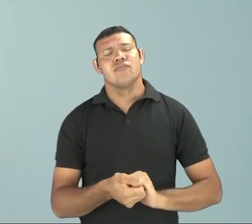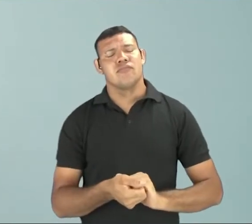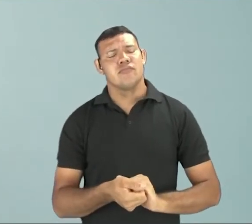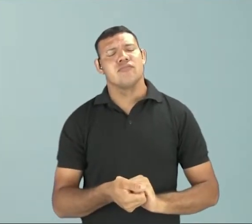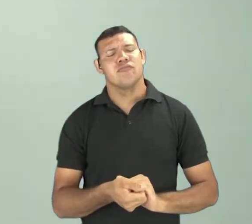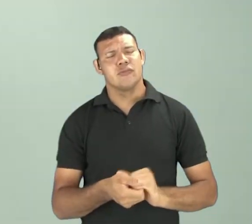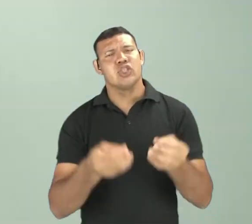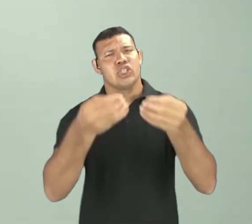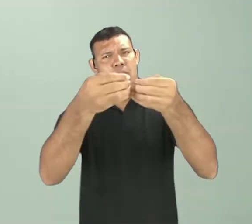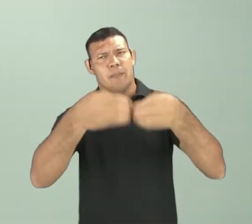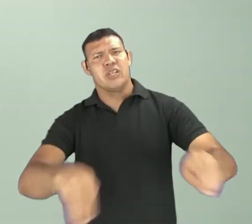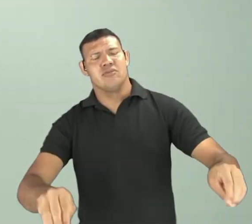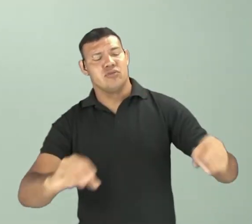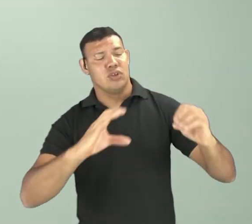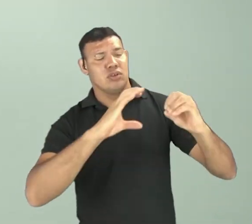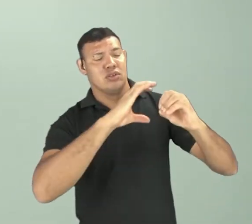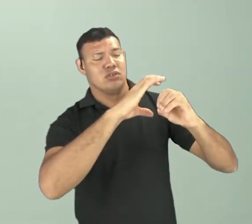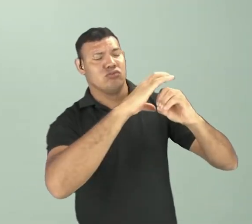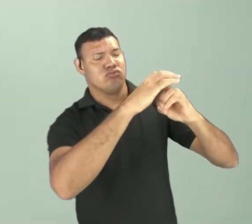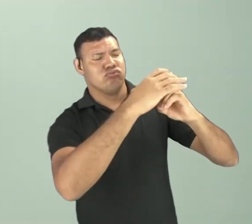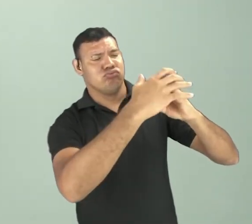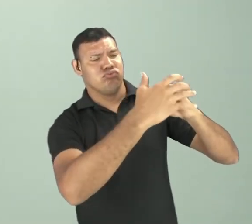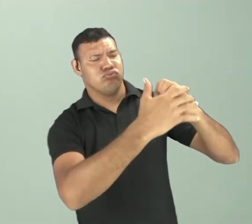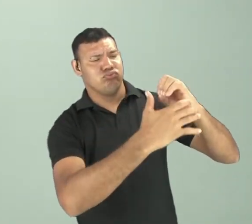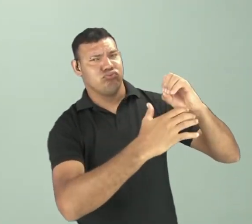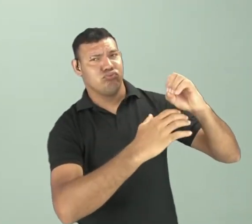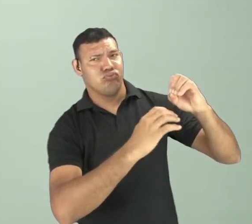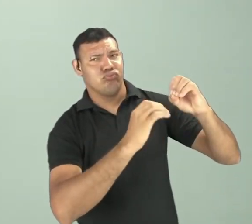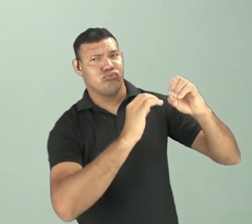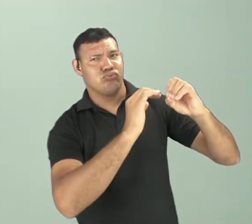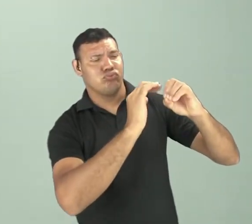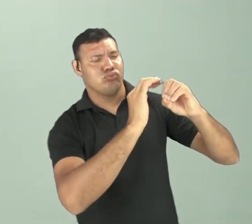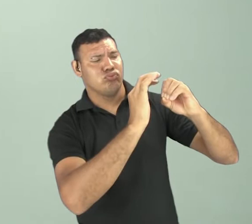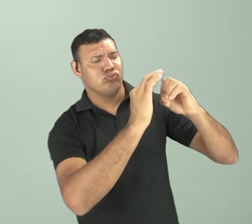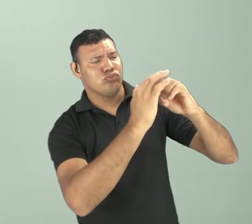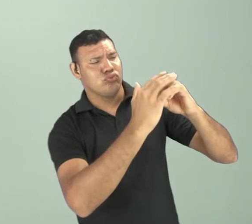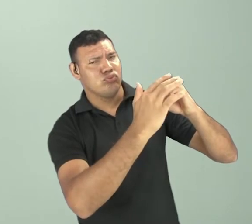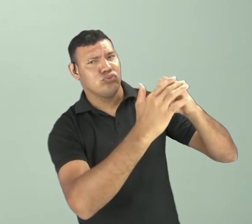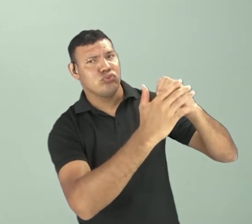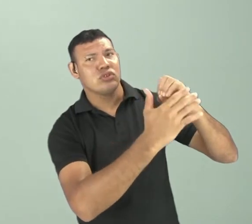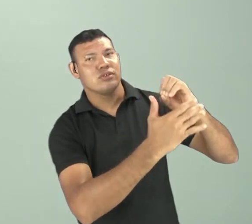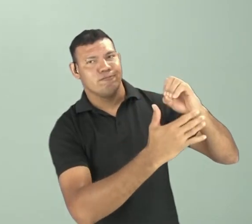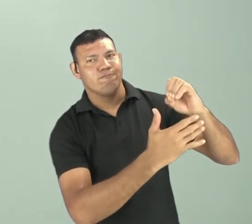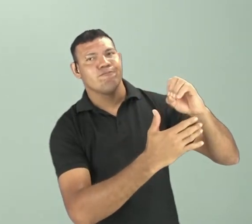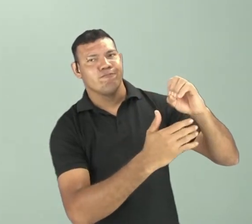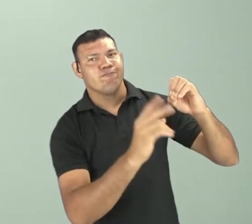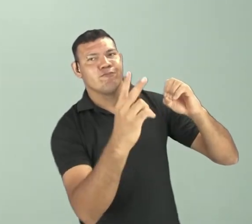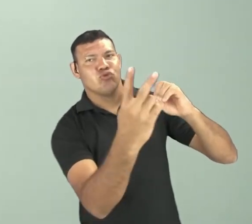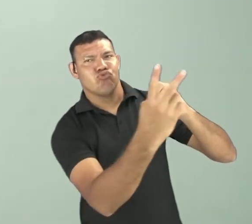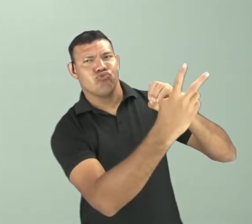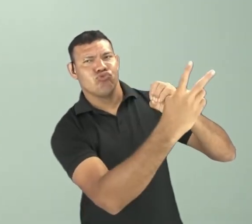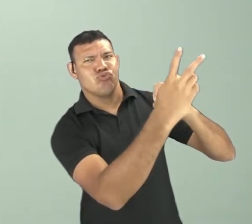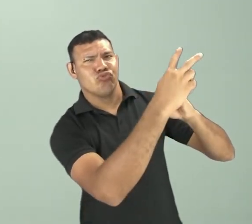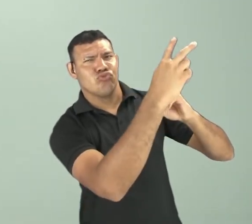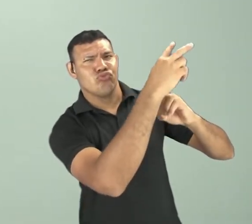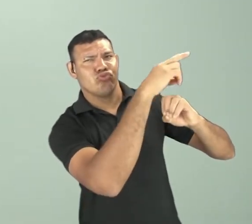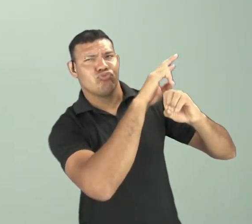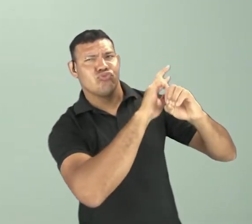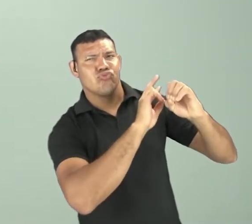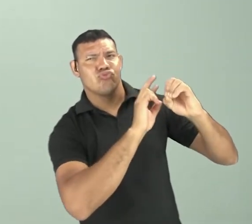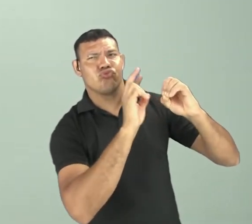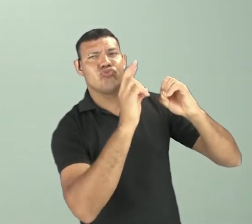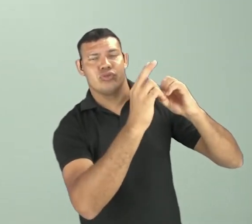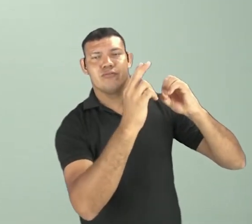acabam afetando na camada de ozônio, que, como já foi falado para vocês, ela é responsável para nos proteger